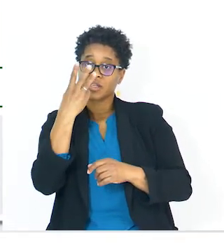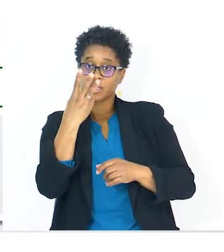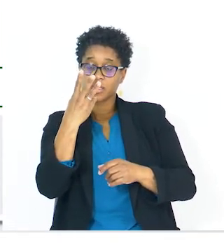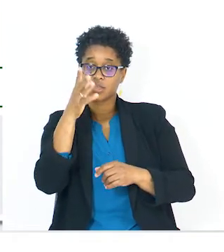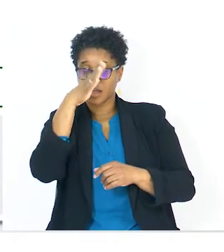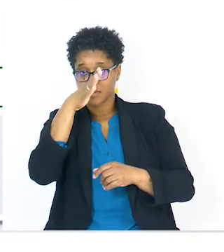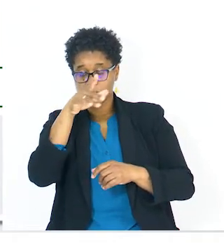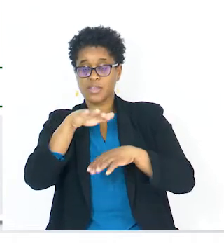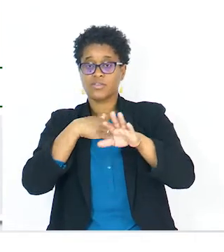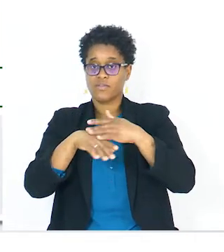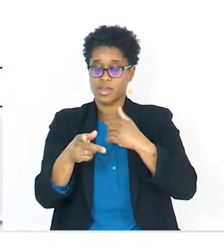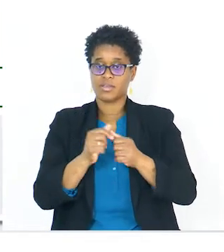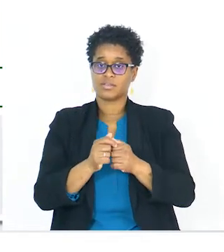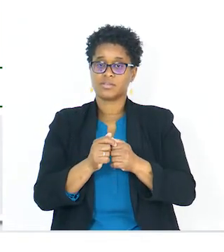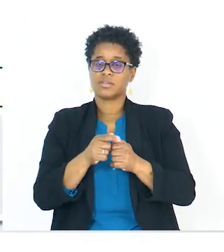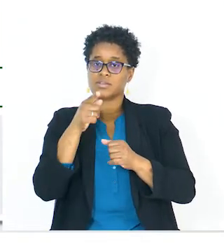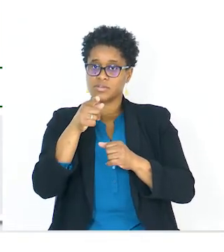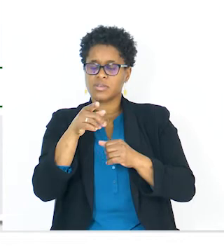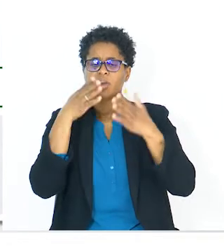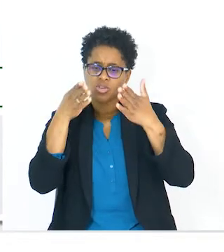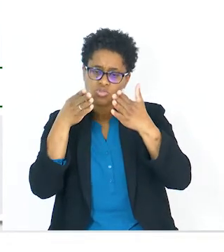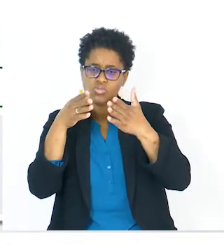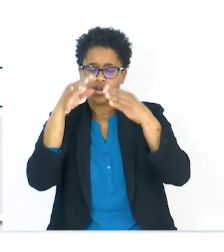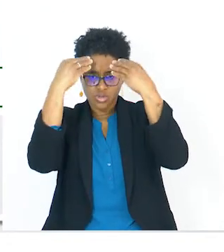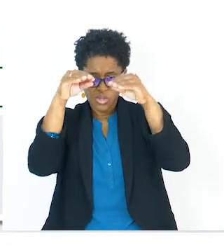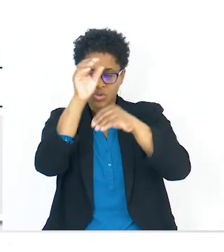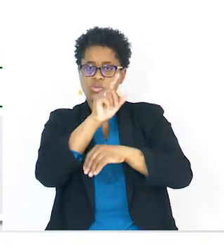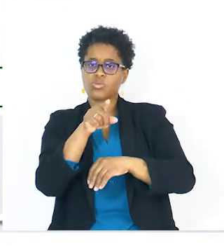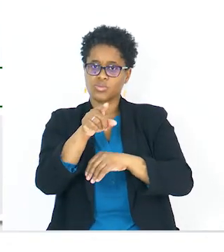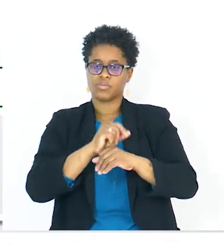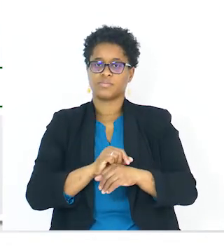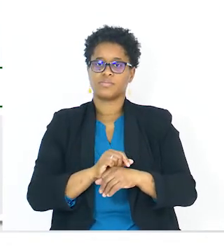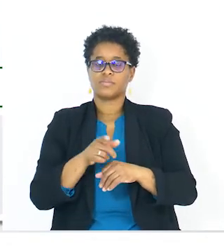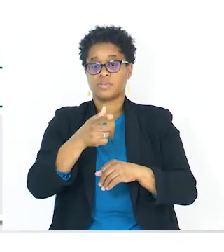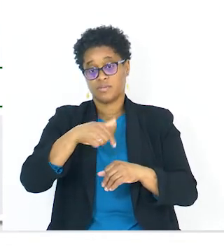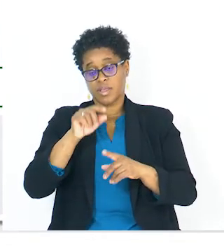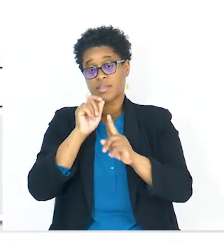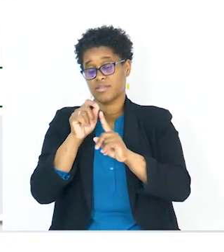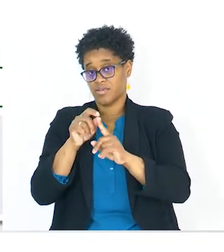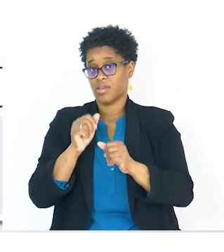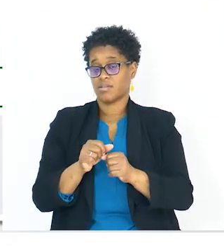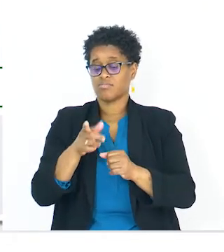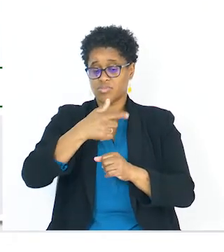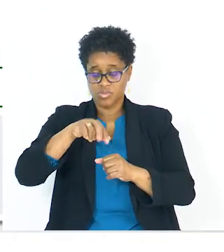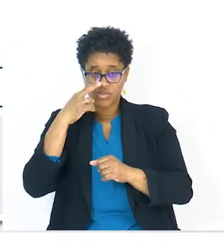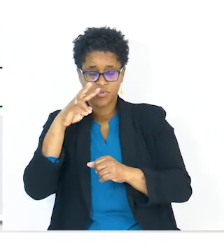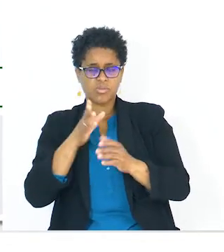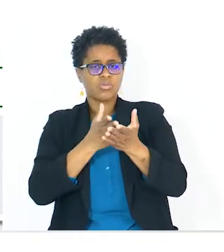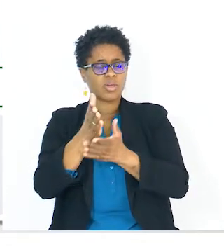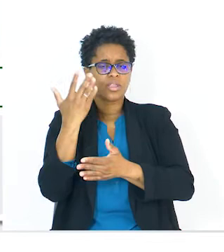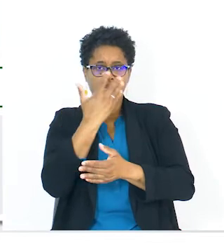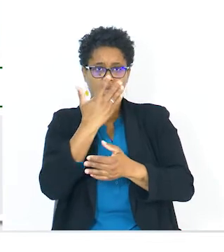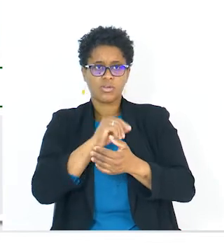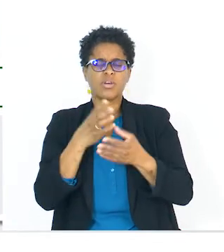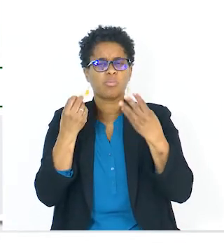3 atividades que fazes e que ajudam na tua educação. Vamos lá identificar. Nós vimos durante